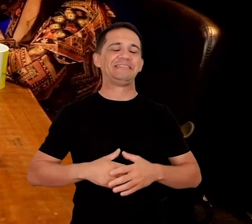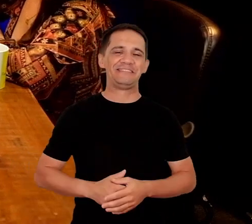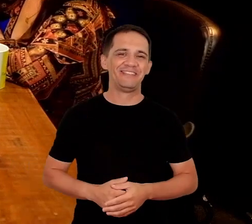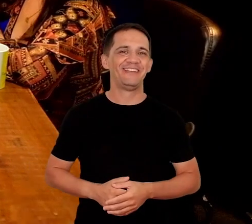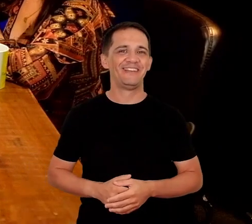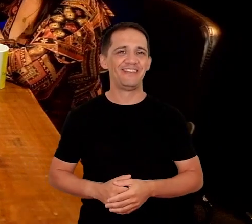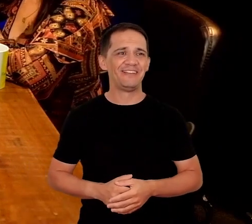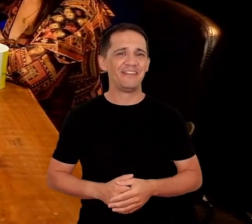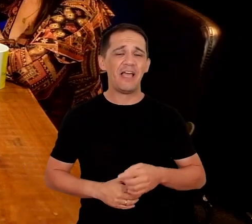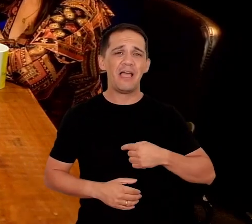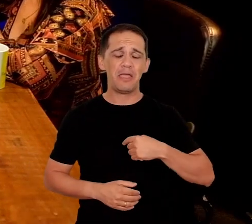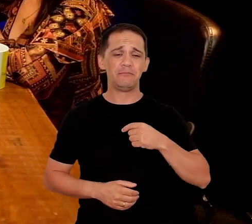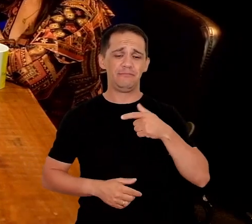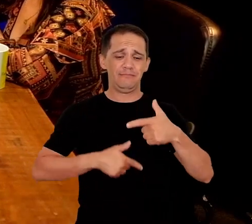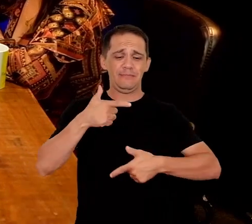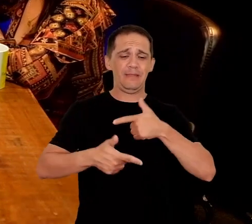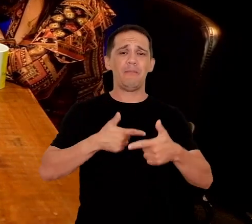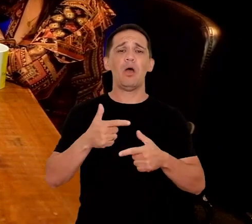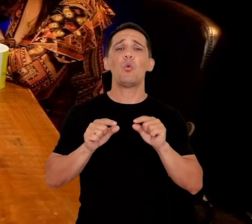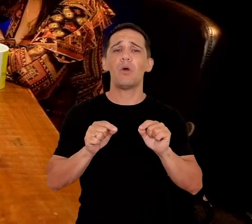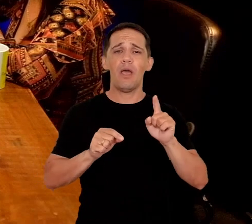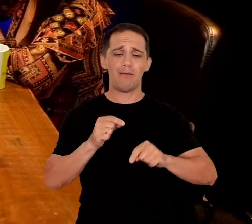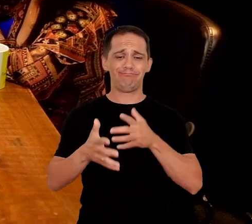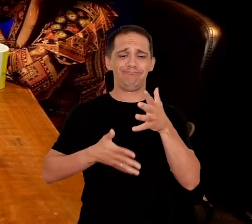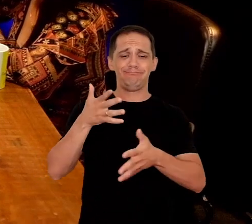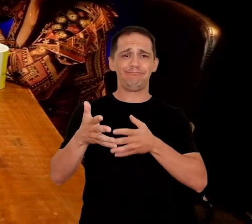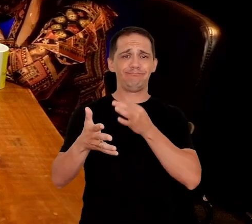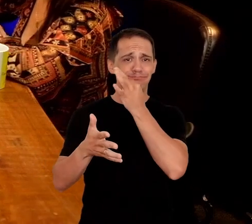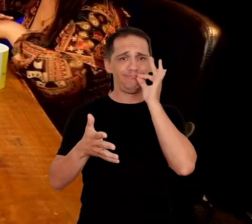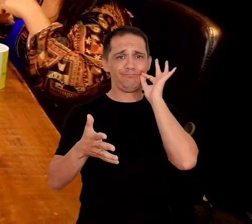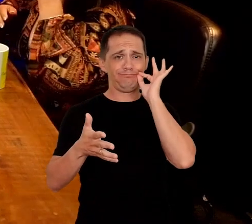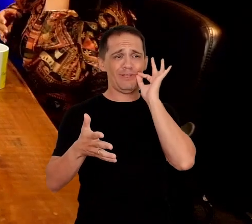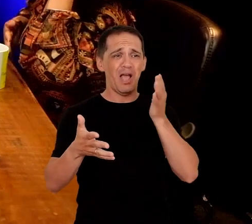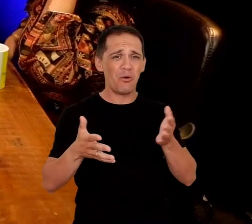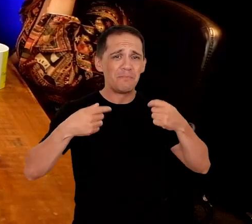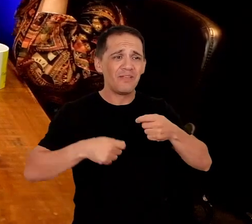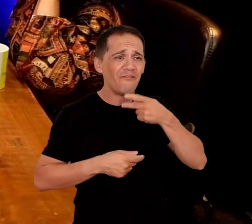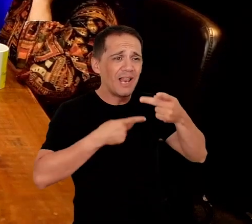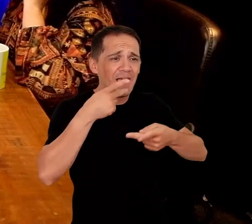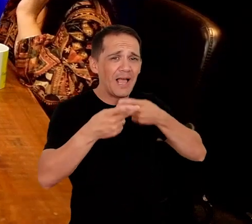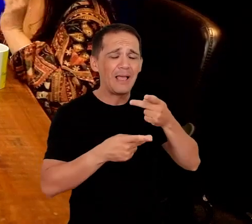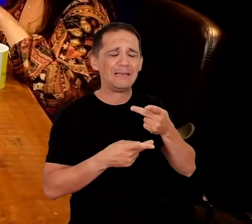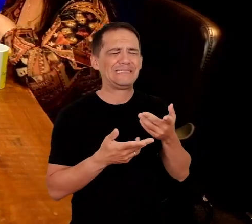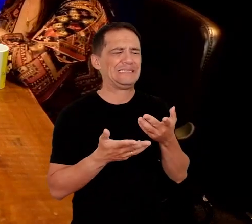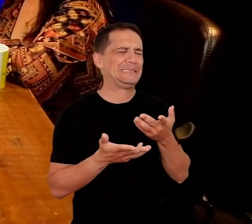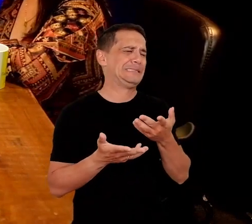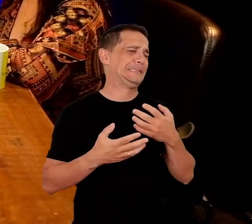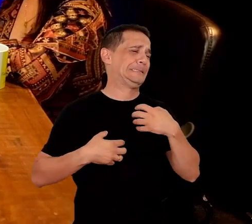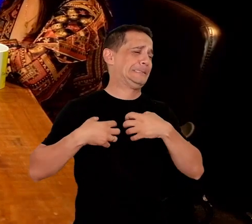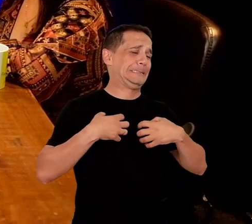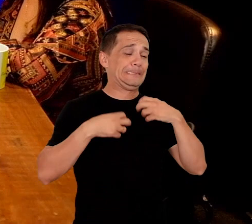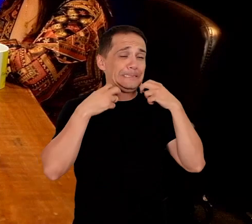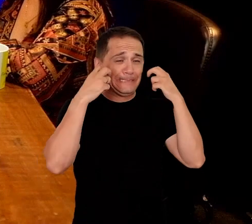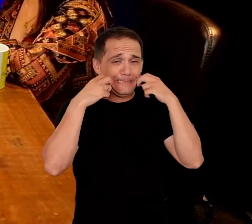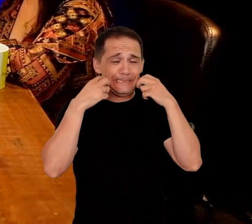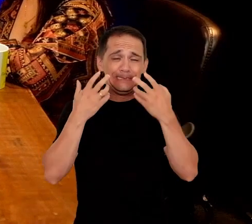Sabe? Eu só trabalho sinalizando, eu não falo. E eu assustei ele. Eu assustei ele. Eu digo, tu vai lá, tu dá entrevista. Aí depois